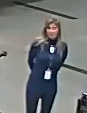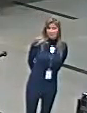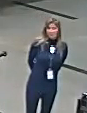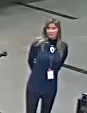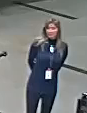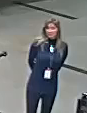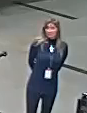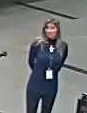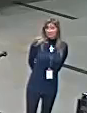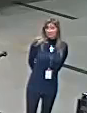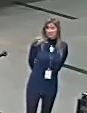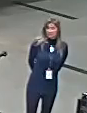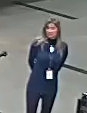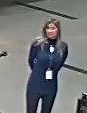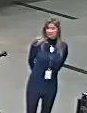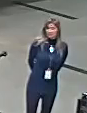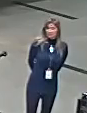rodoviário